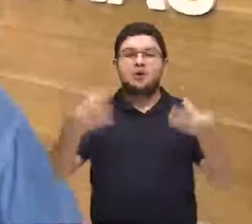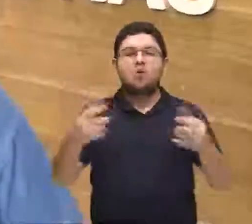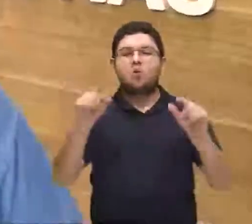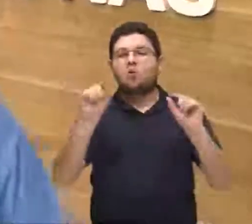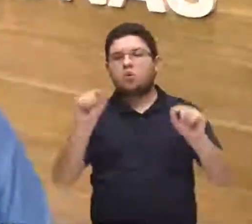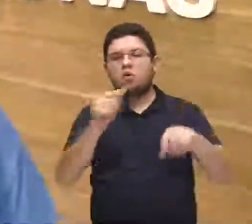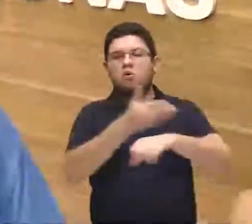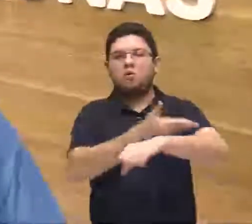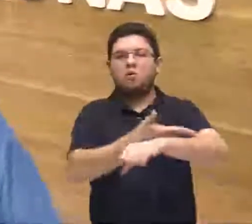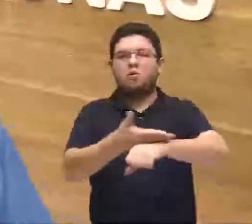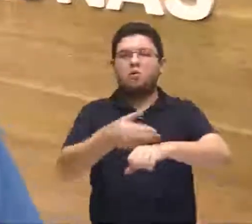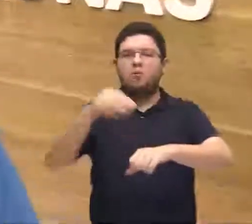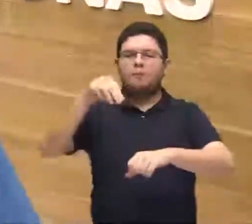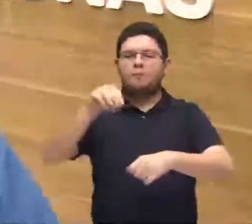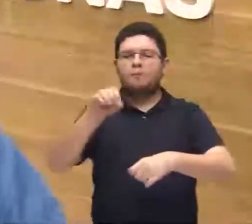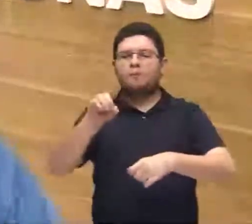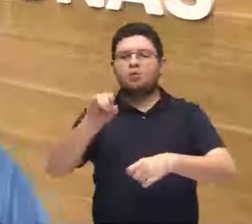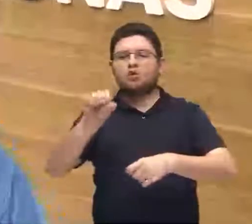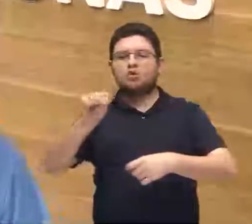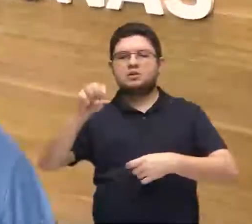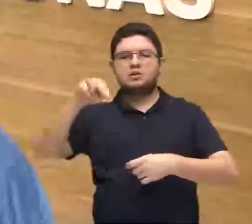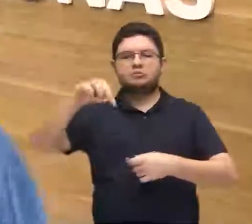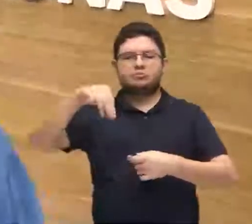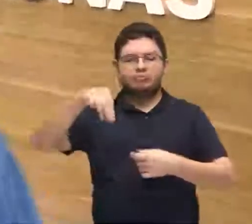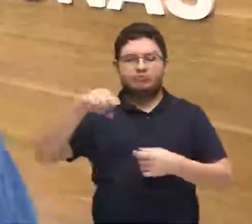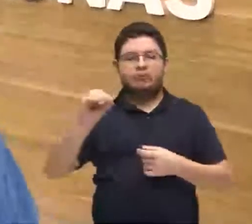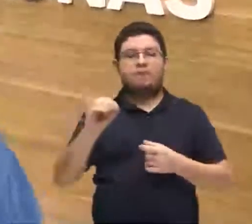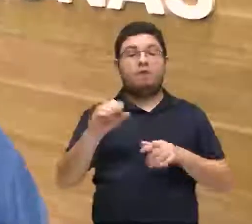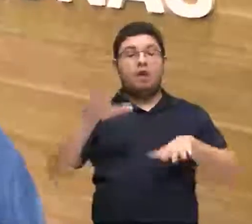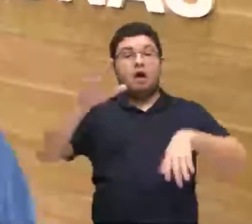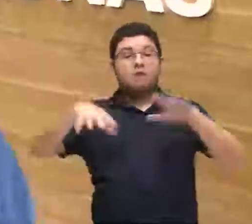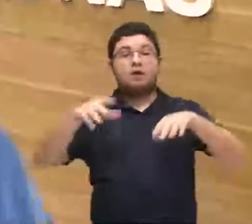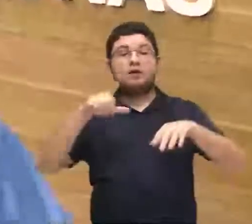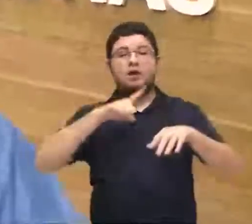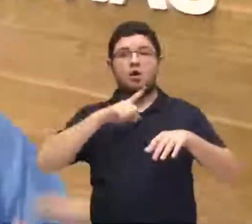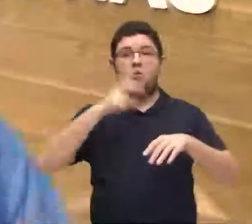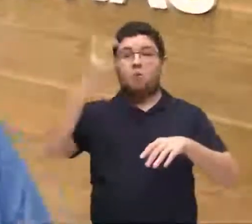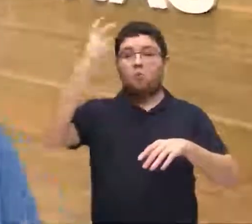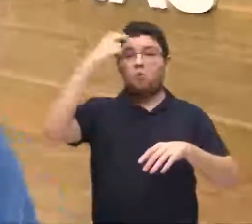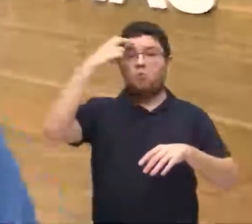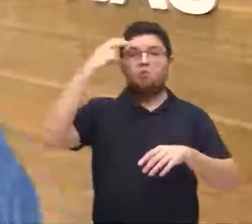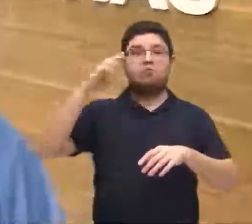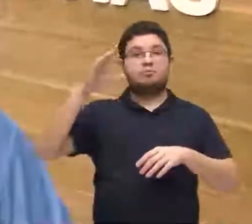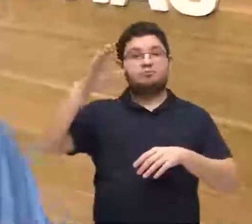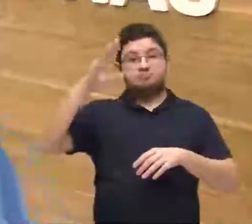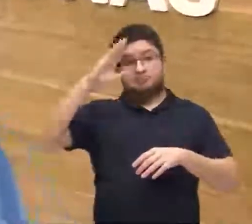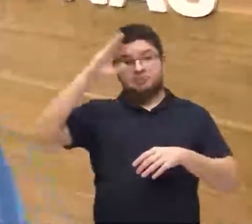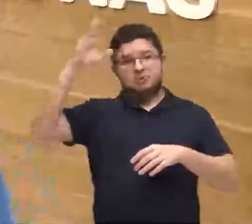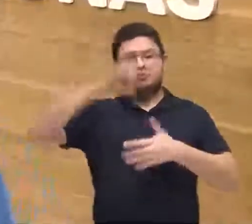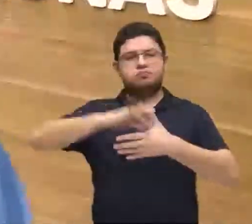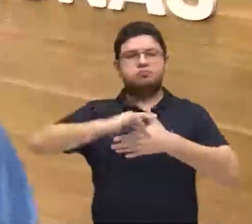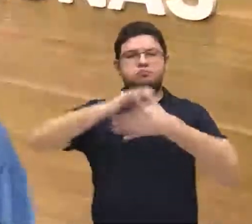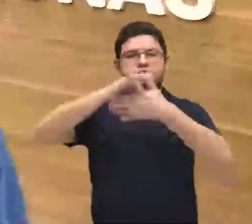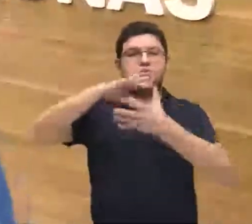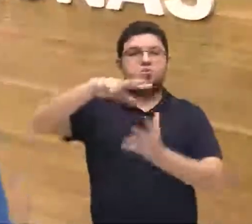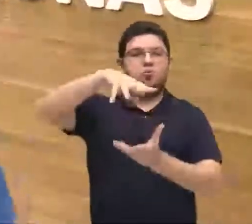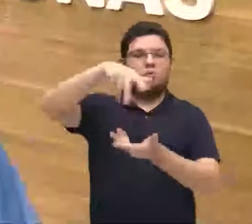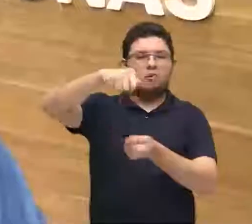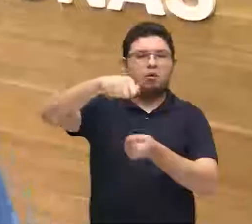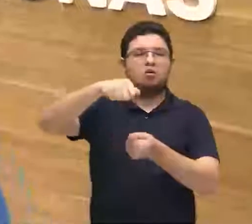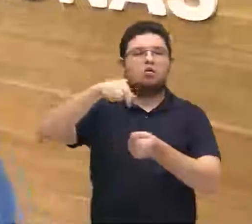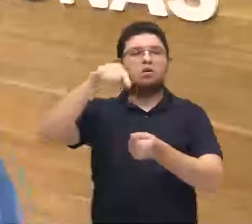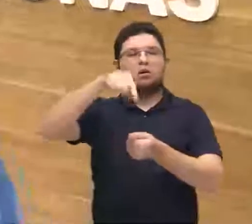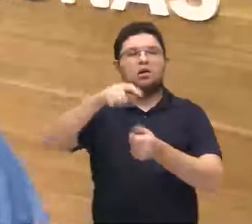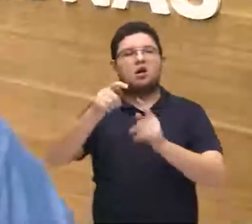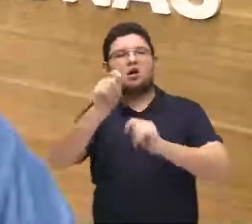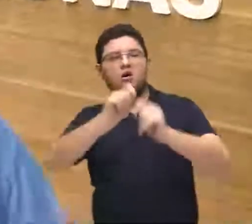aspas. Sempre que há uma cultura que é hegemônica no mundo, seja por questão econômica, seja por questão cultural,